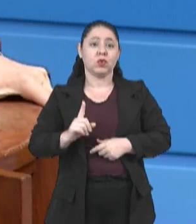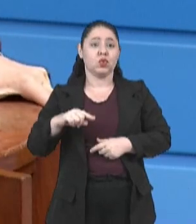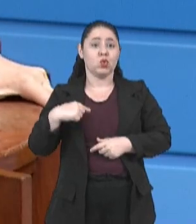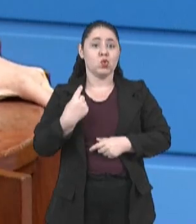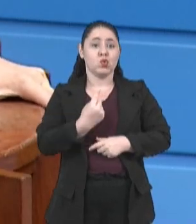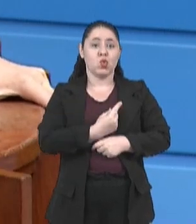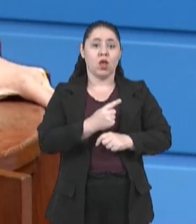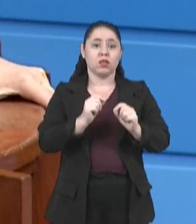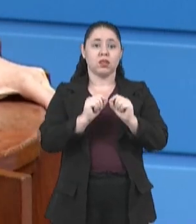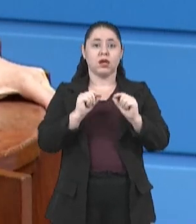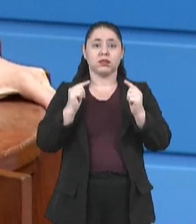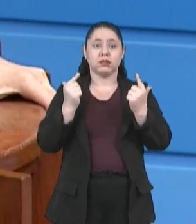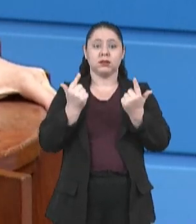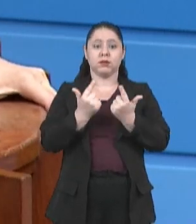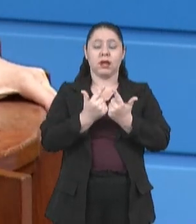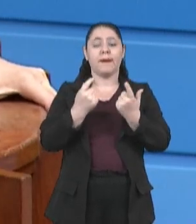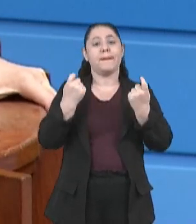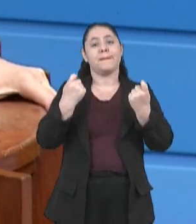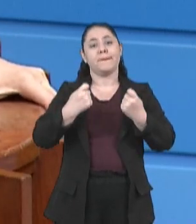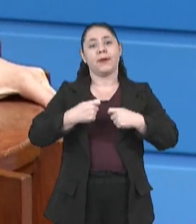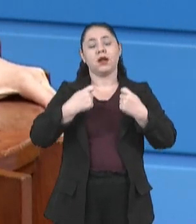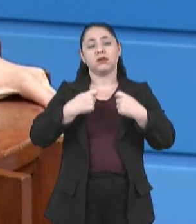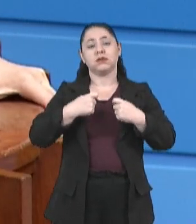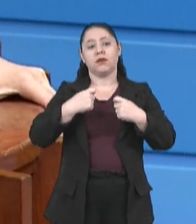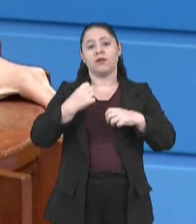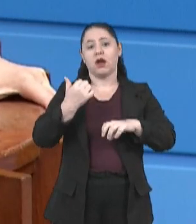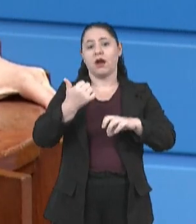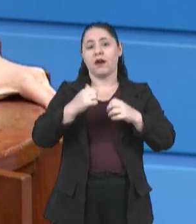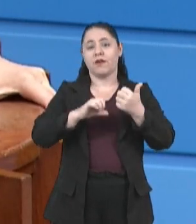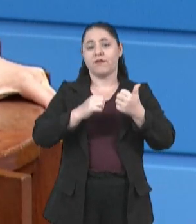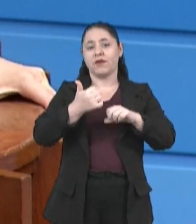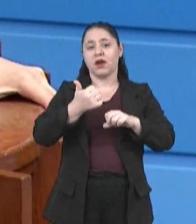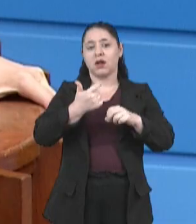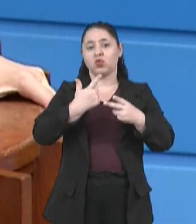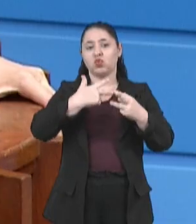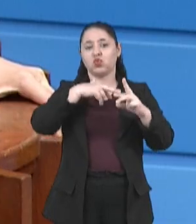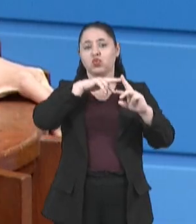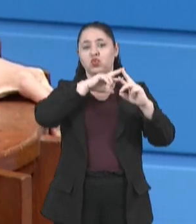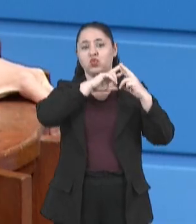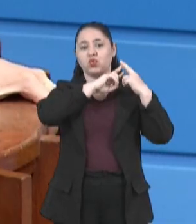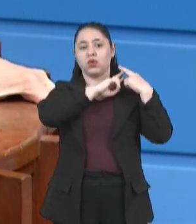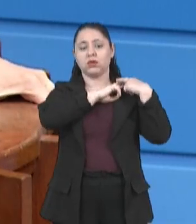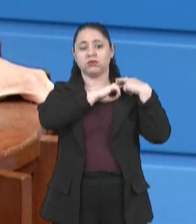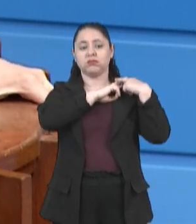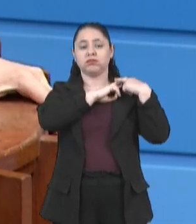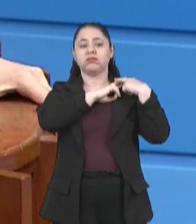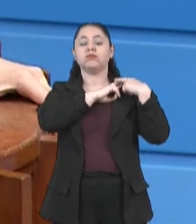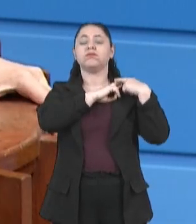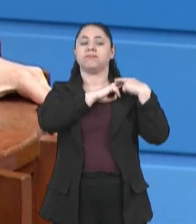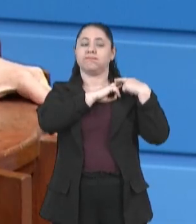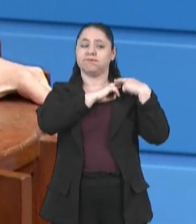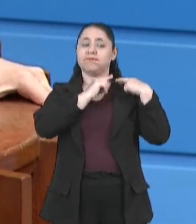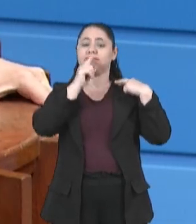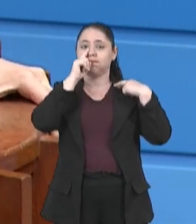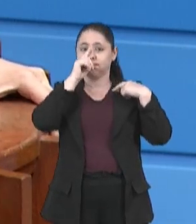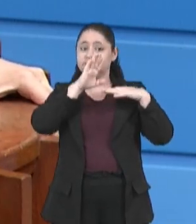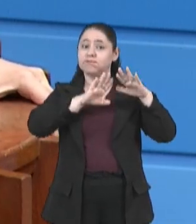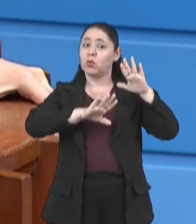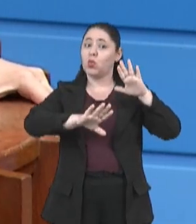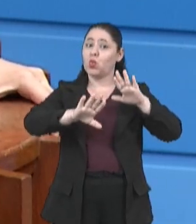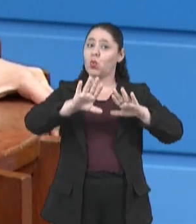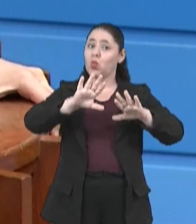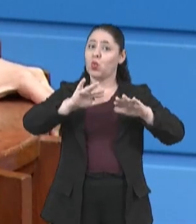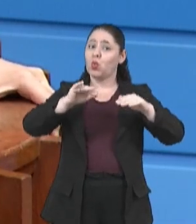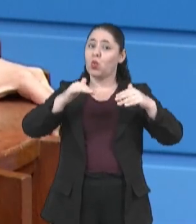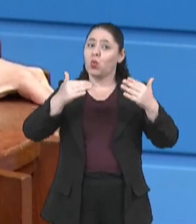nós aqui da Assembleia Legislativa temos que olhar com muita responsabilidade, muito cuidado,